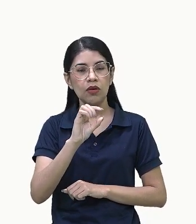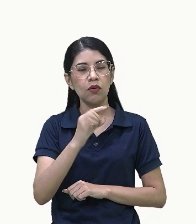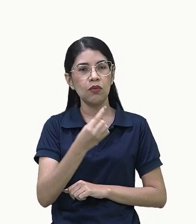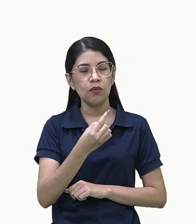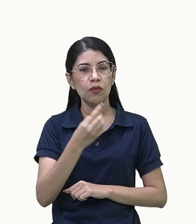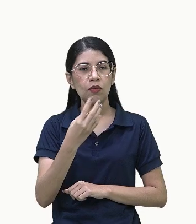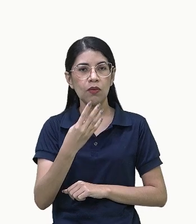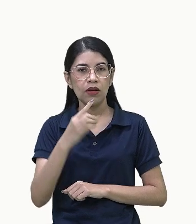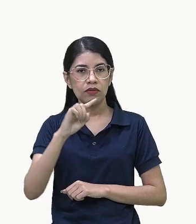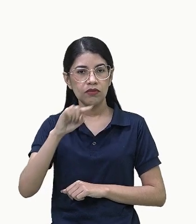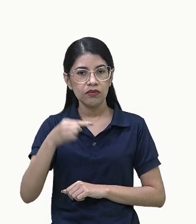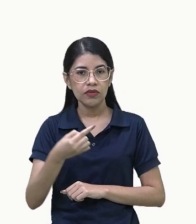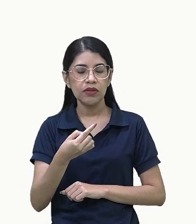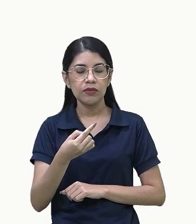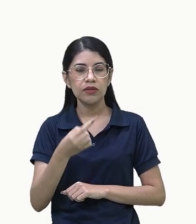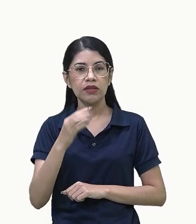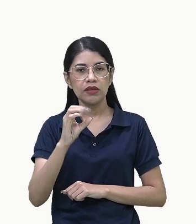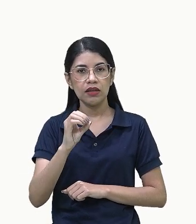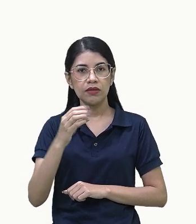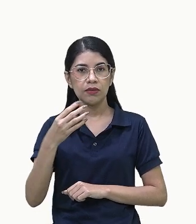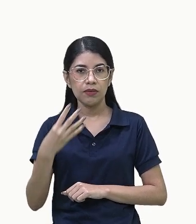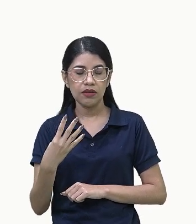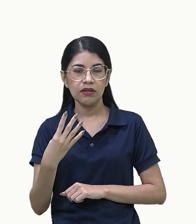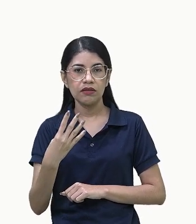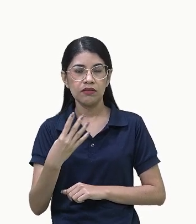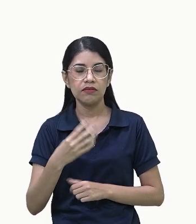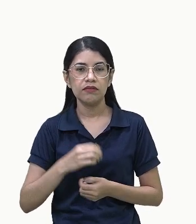ter um total de